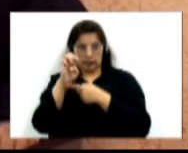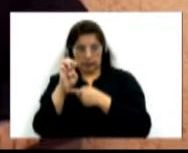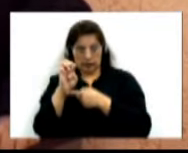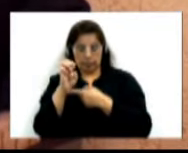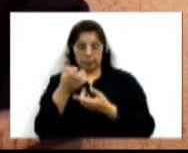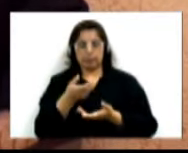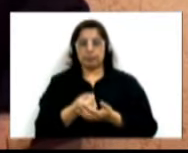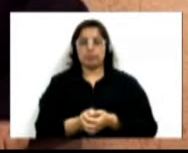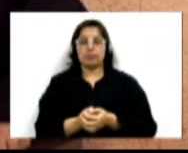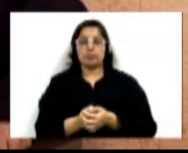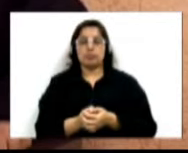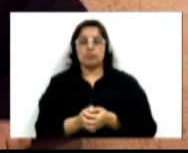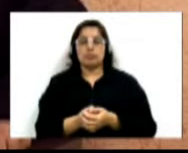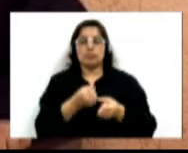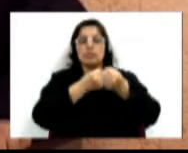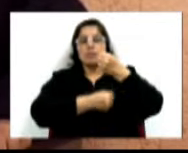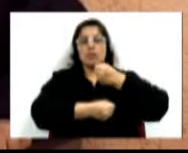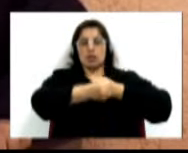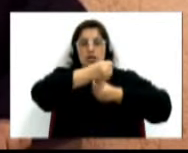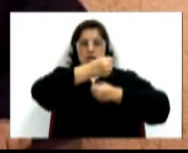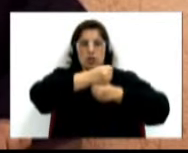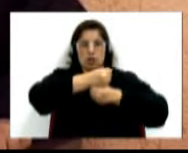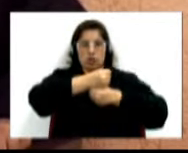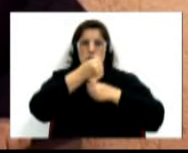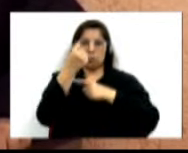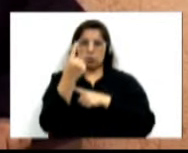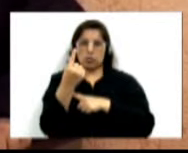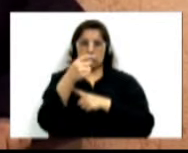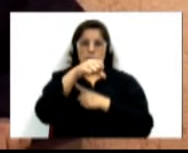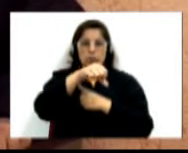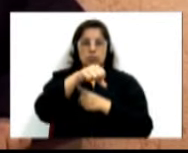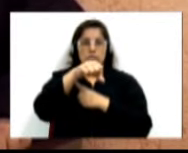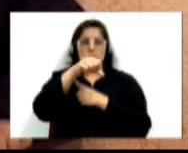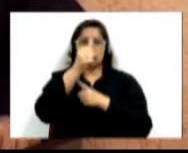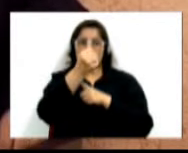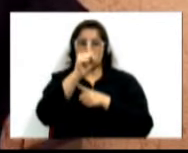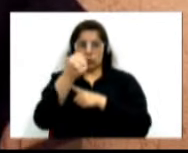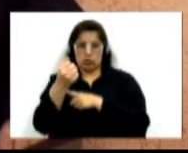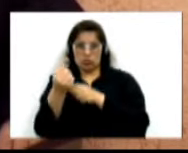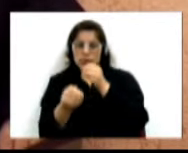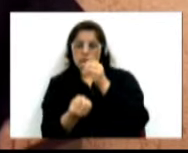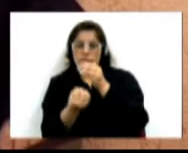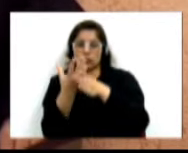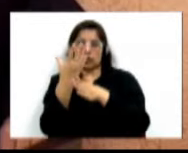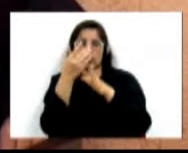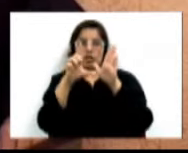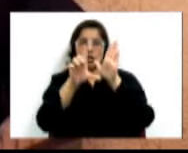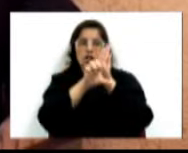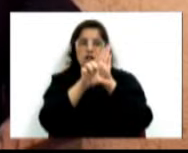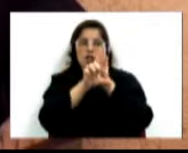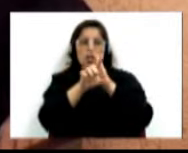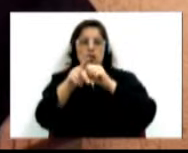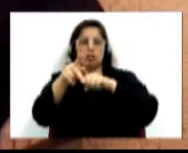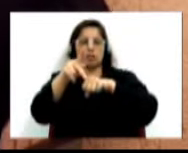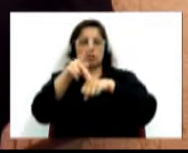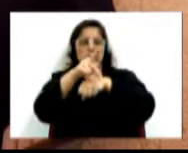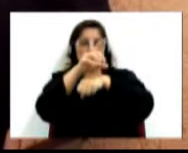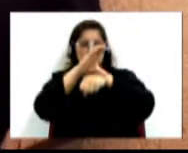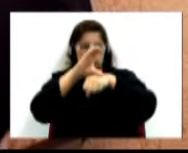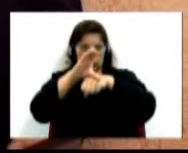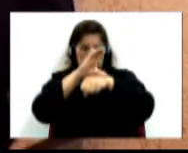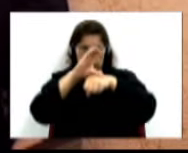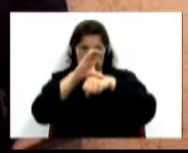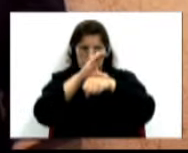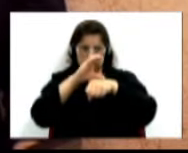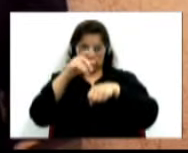hoje se, em 1988, o ano da promulgação da Constituição brasileira, já tivessem sido postos em prática ações